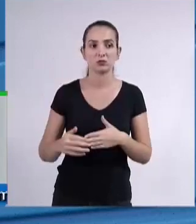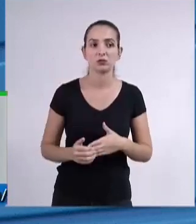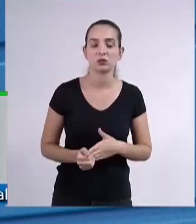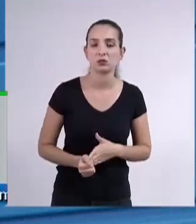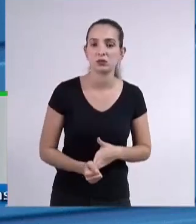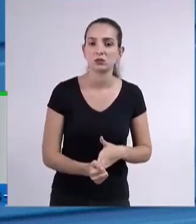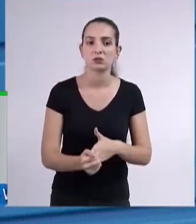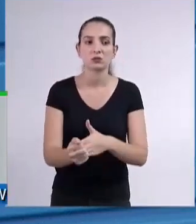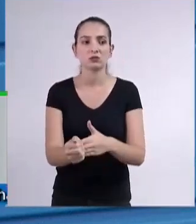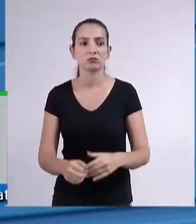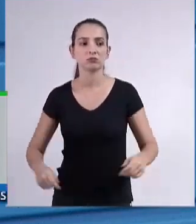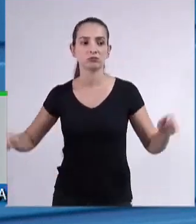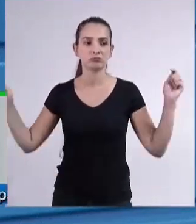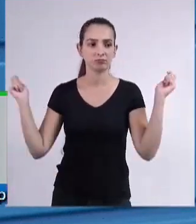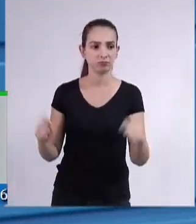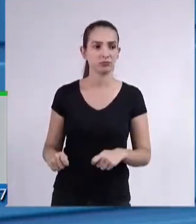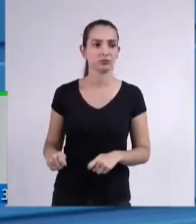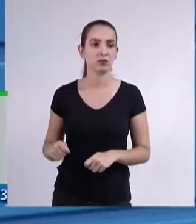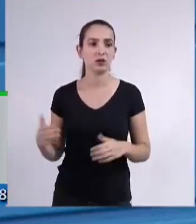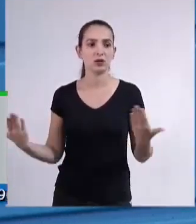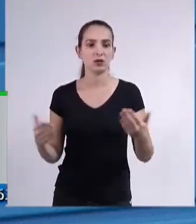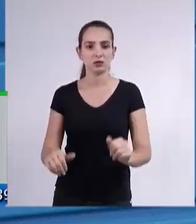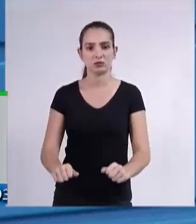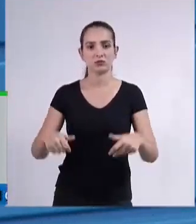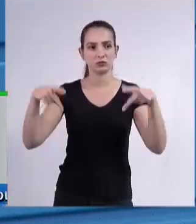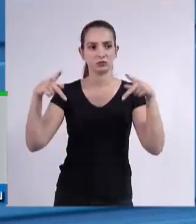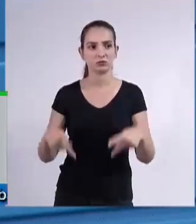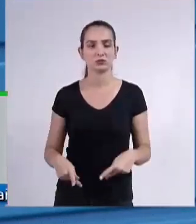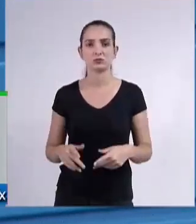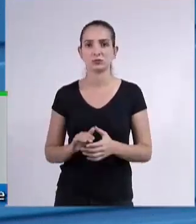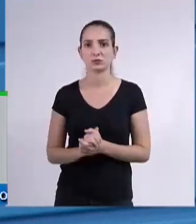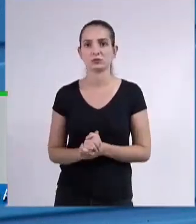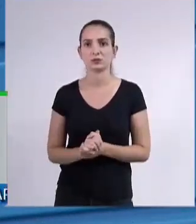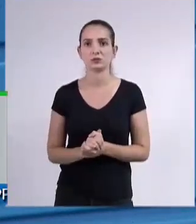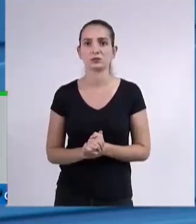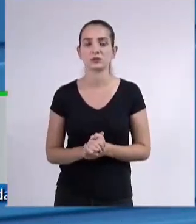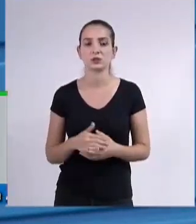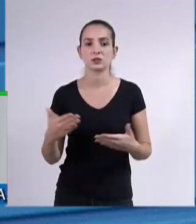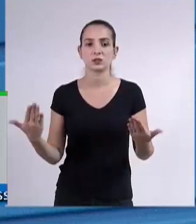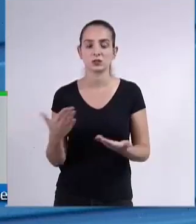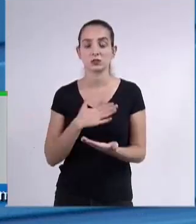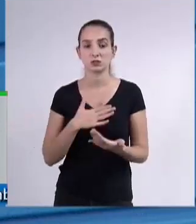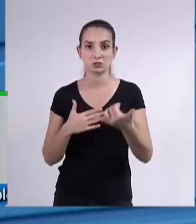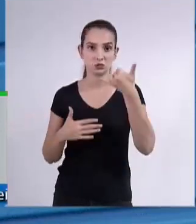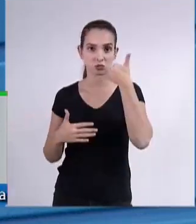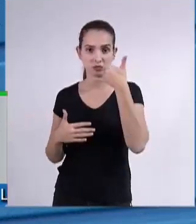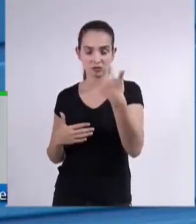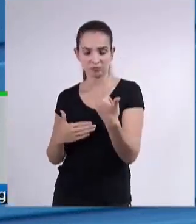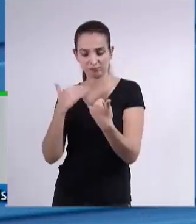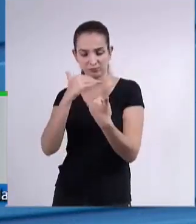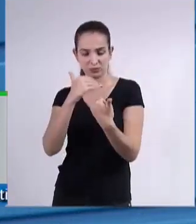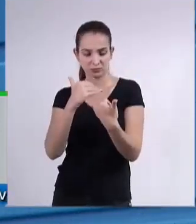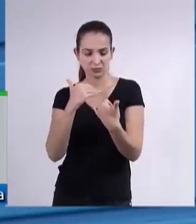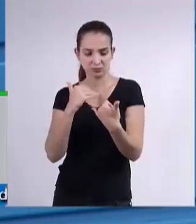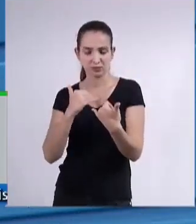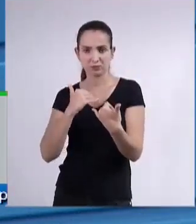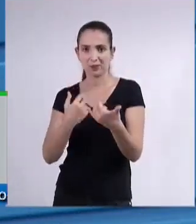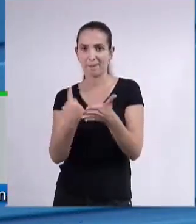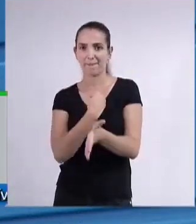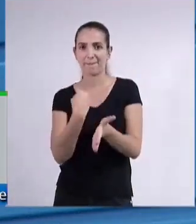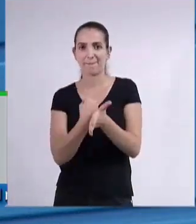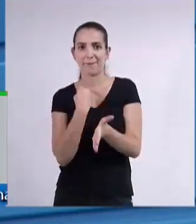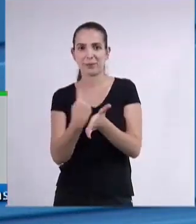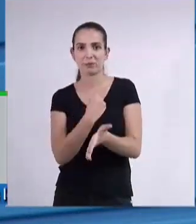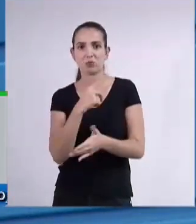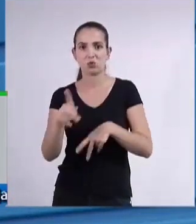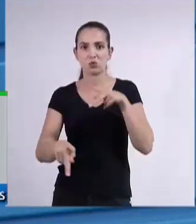muita eficácia essa audiência pública. E está aqui justamente no meu celular, deputado Barbosinha, os questionamentos que a população faz para a